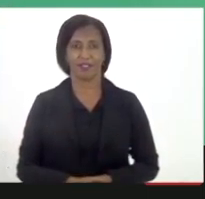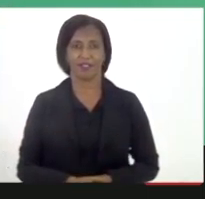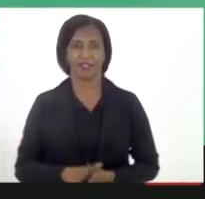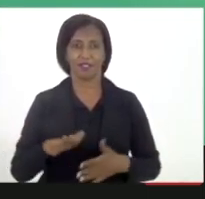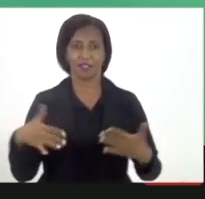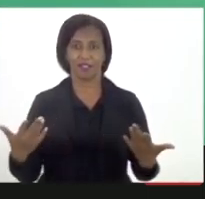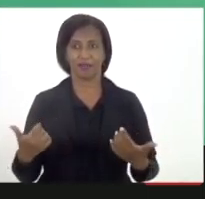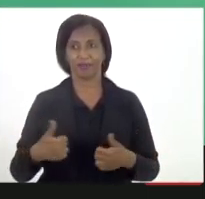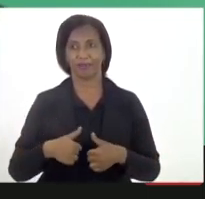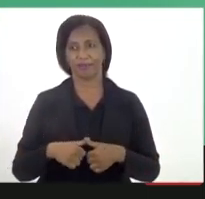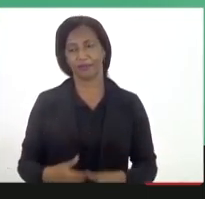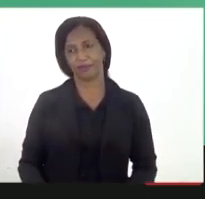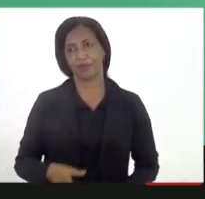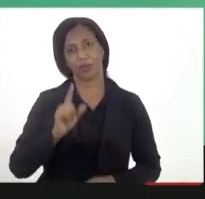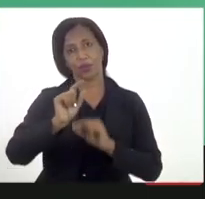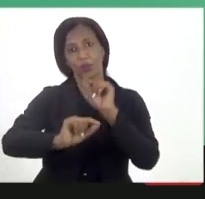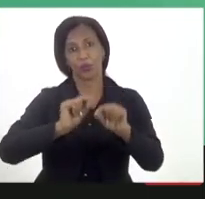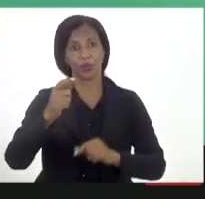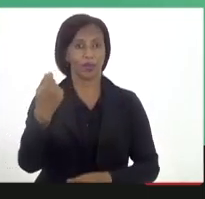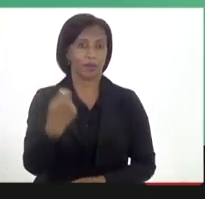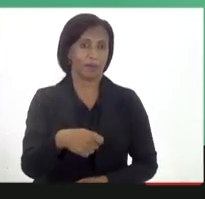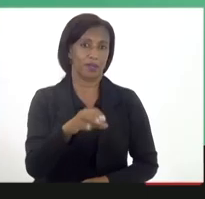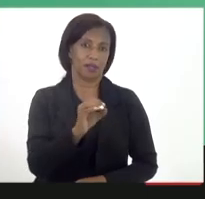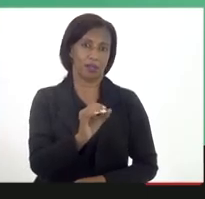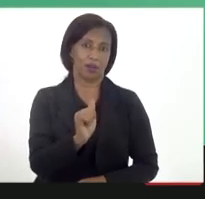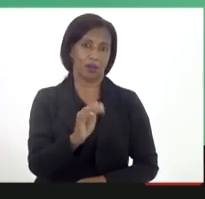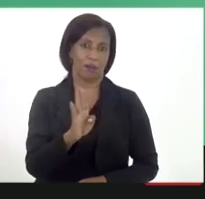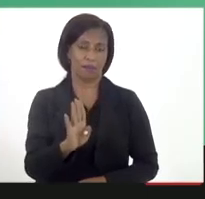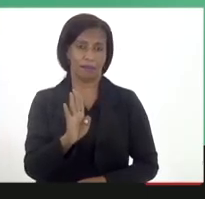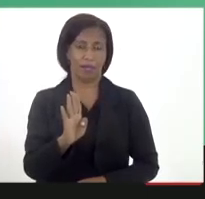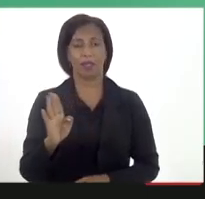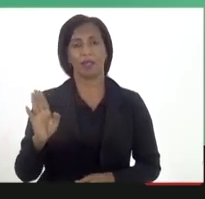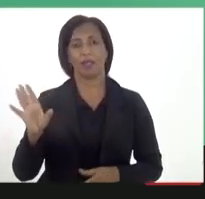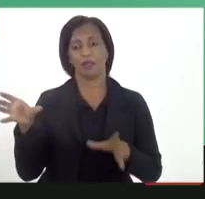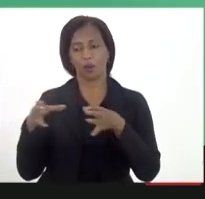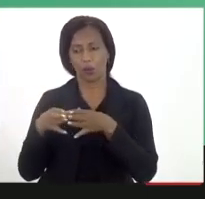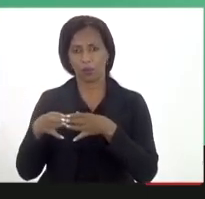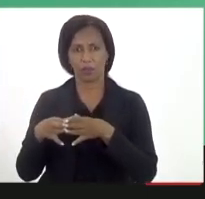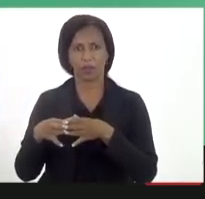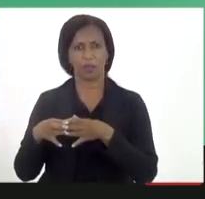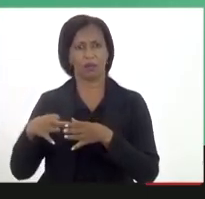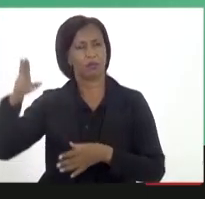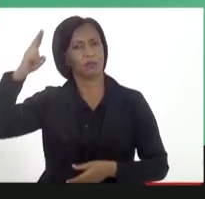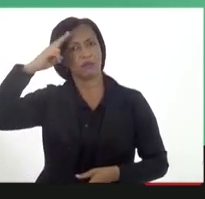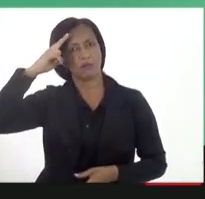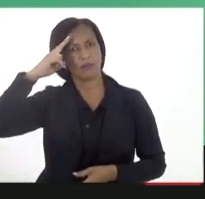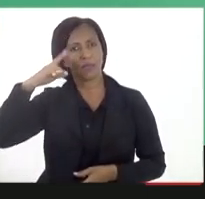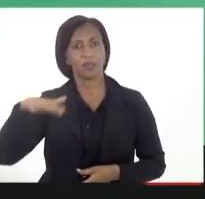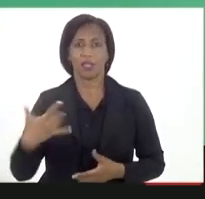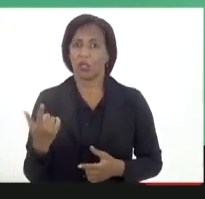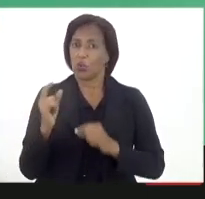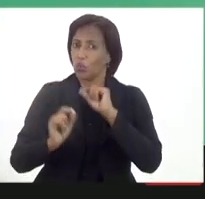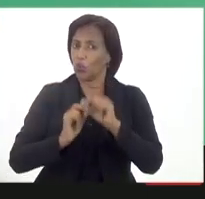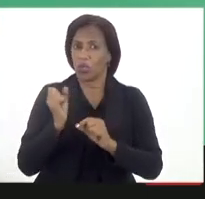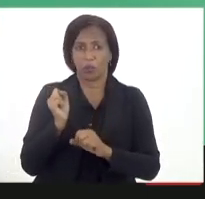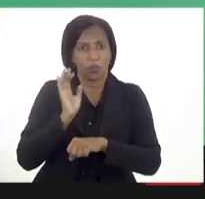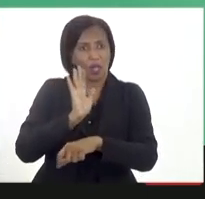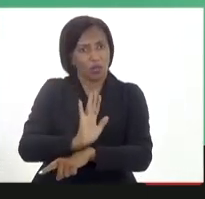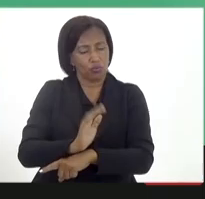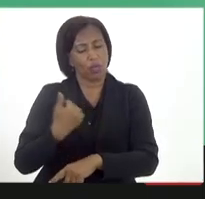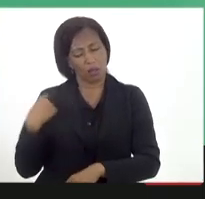daqui e o que vocês precisarem da OAB da comissão jeito militar e no que pudermos ajudar